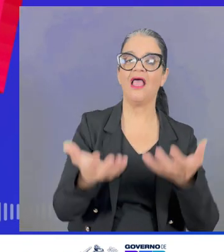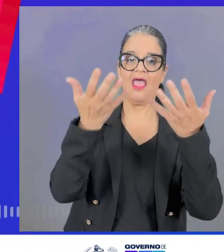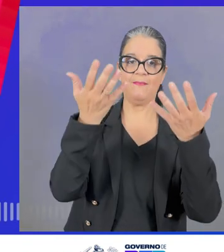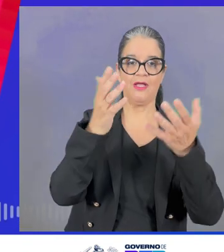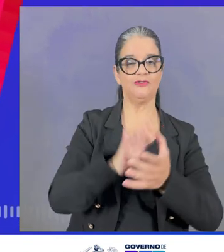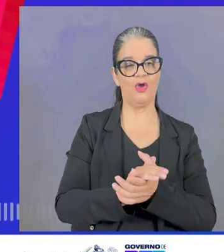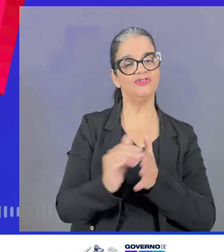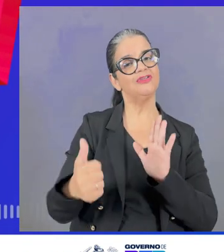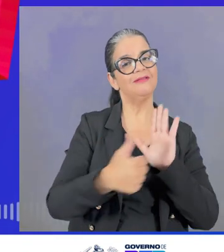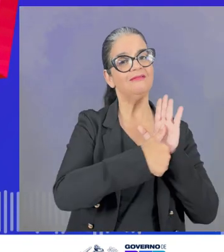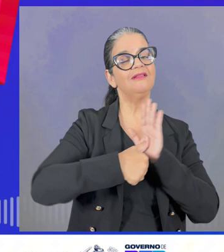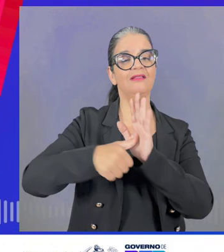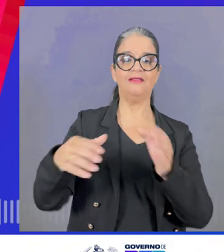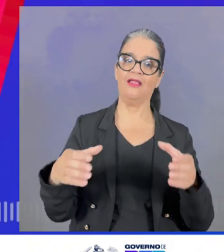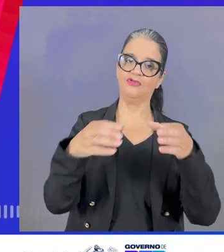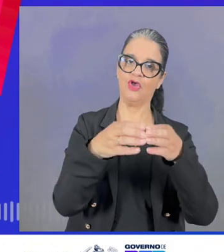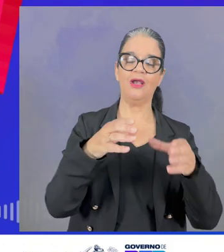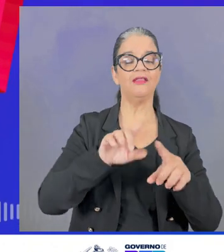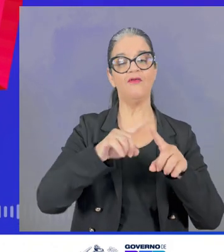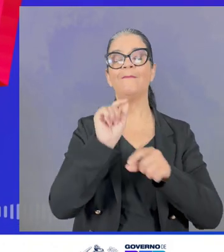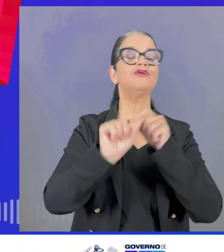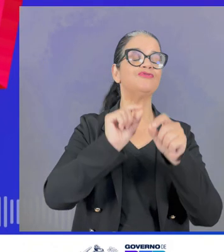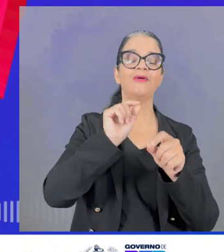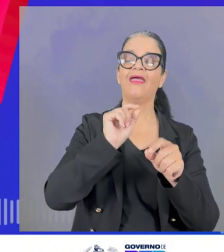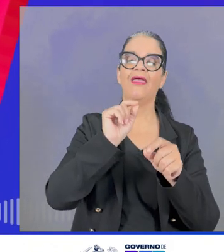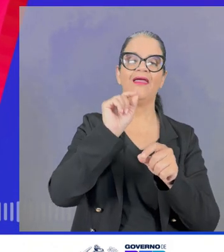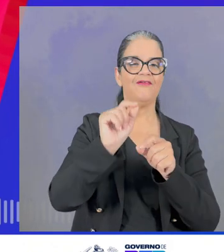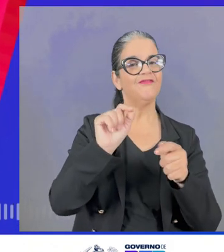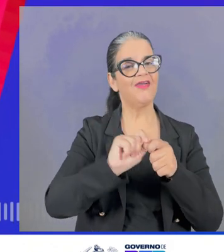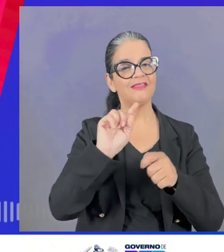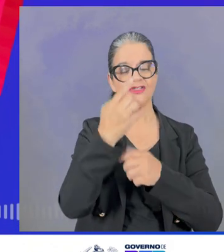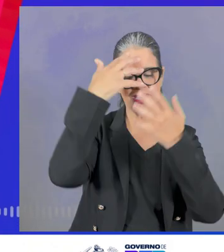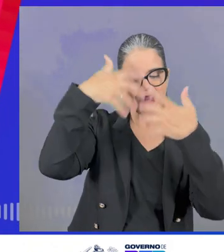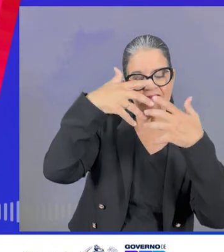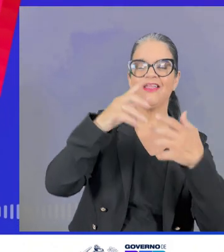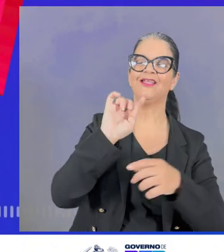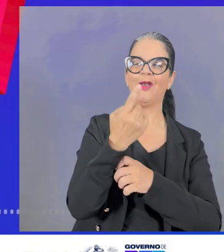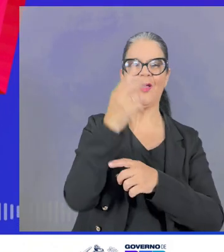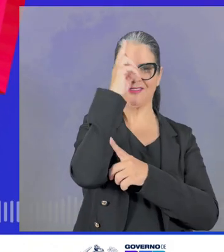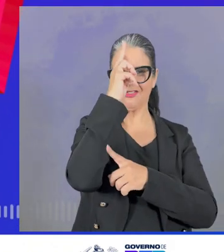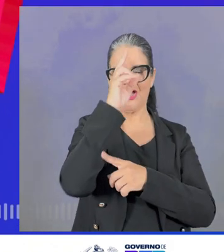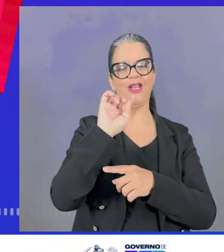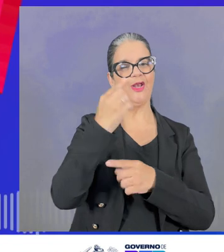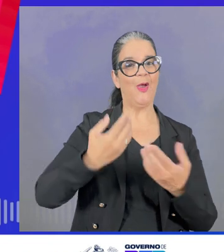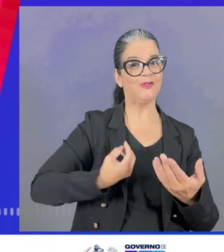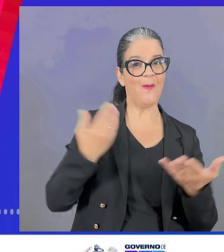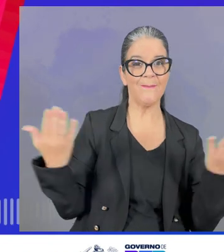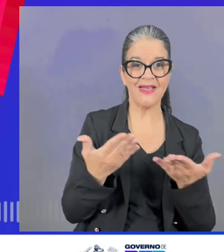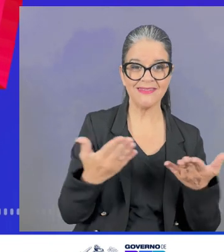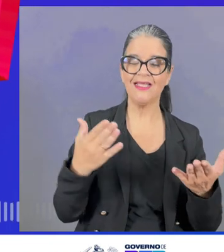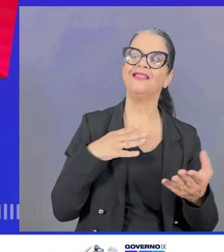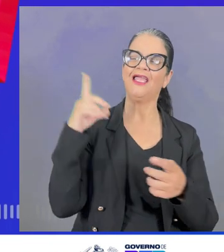de identidades coletivas mais do que isso nos fazem refletir sobre nossa história nosso presente e as